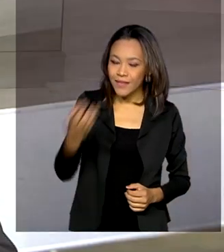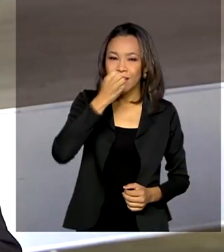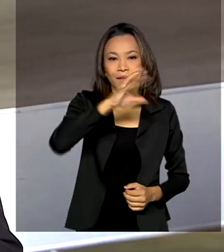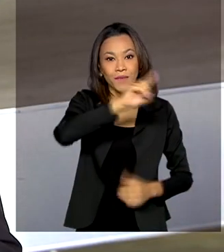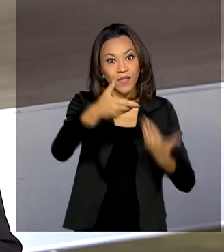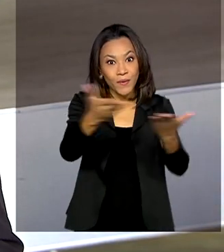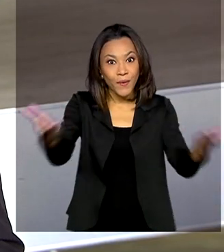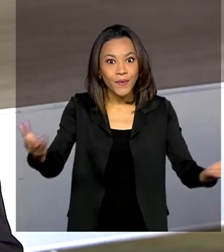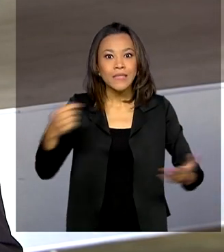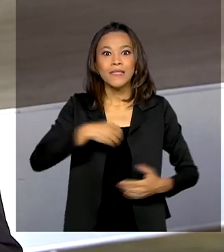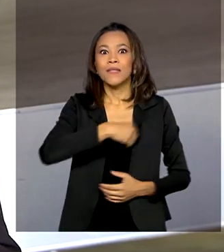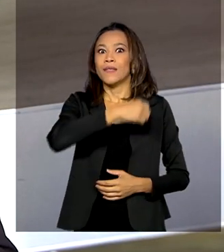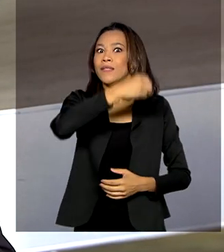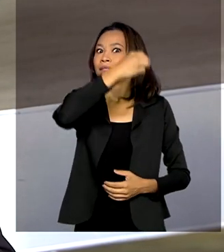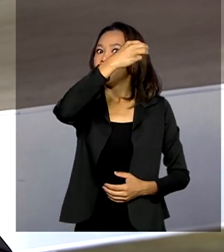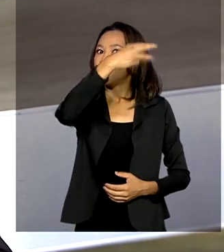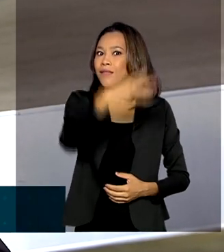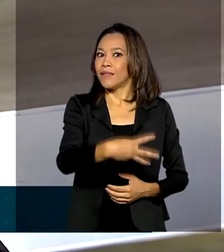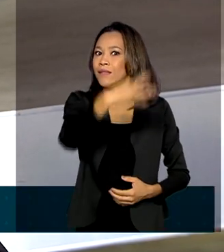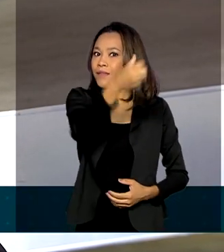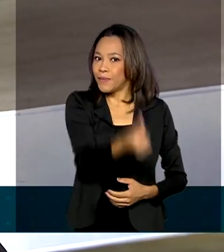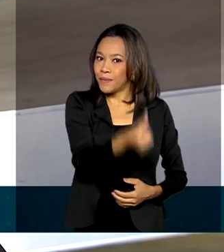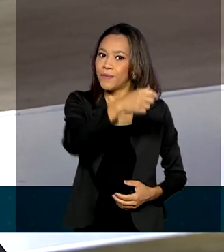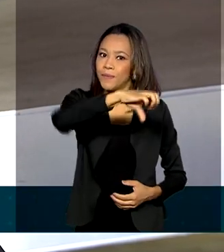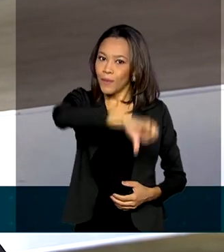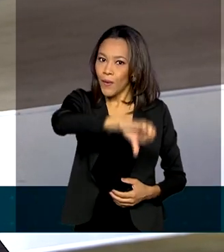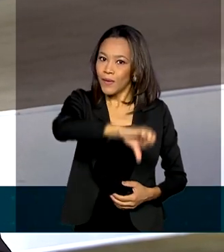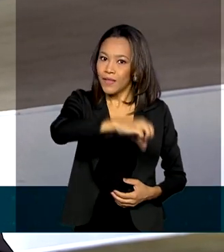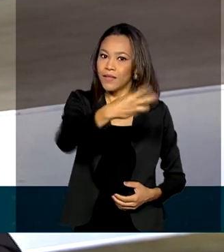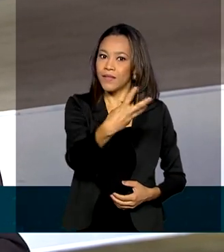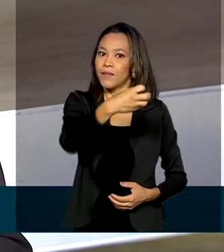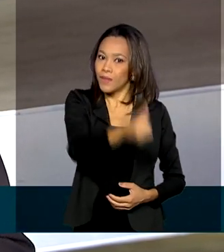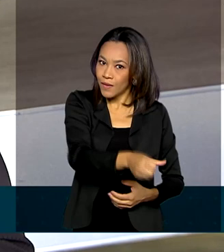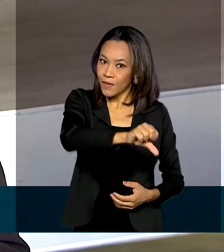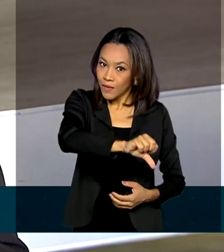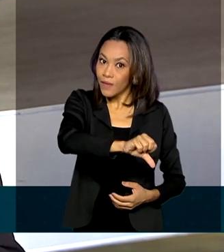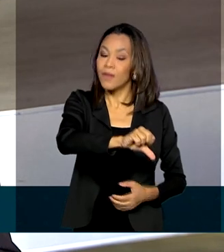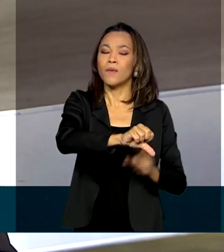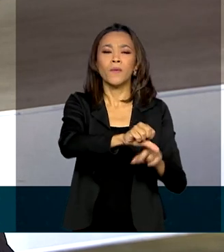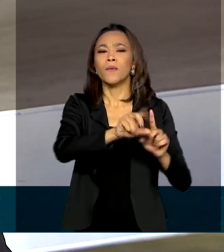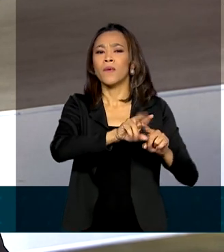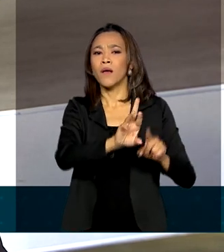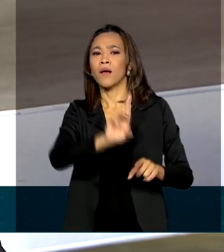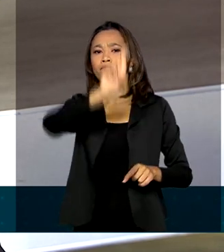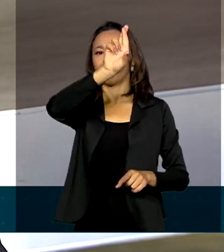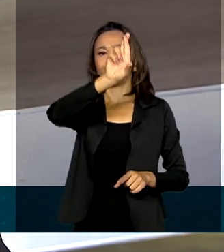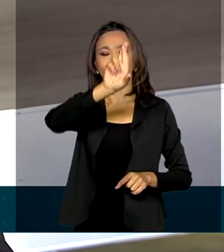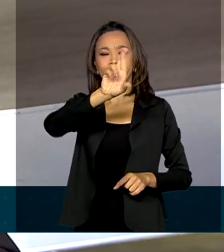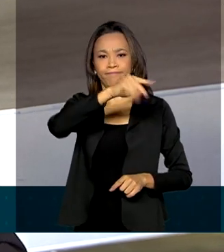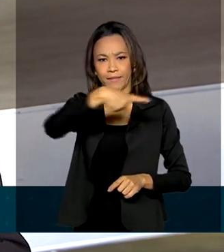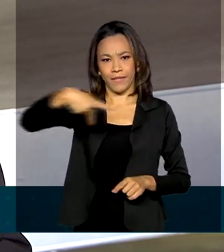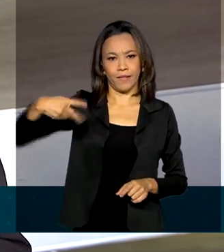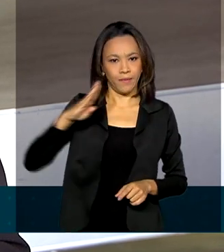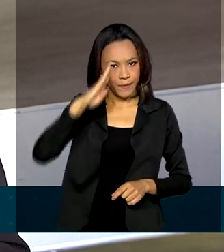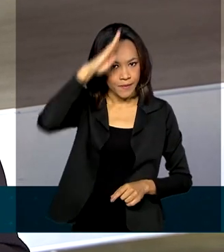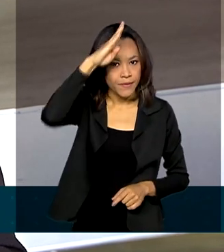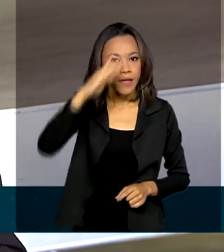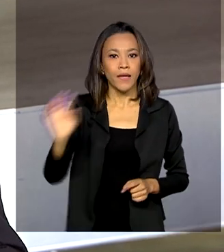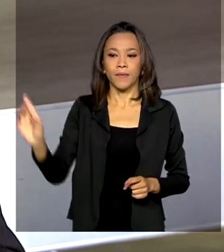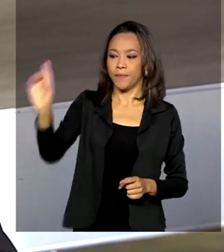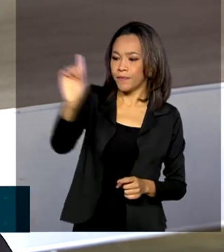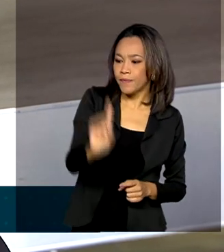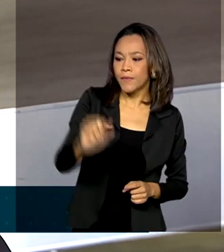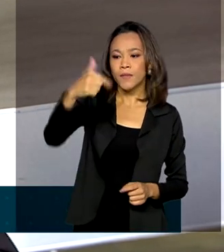Será a 39ª reunião do Conselho de Governo, que é coordenada pelo presidente Jair Bolsonaro e formado pelo vice